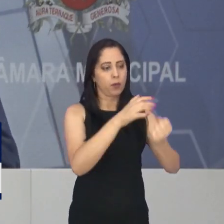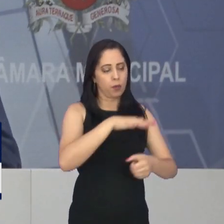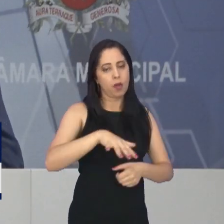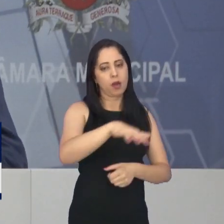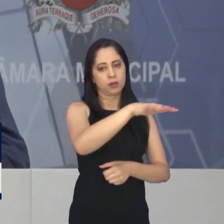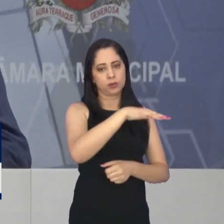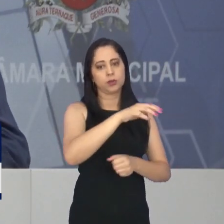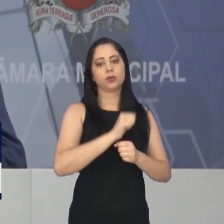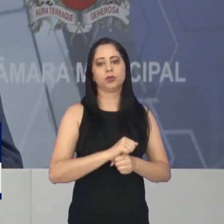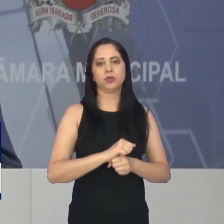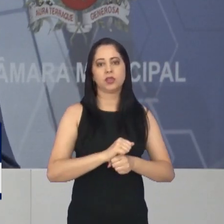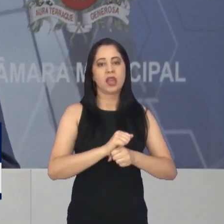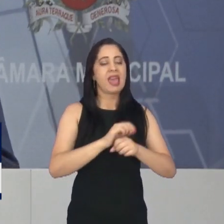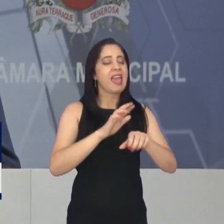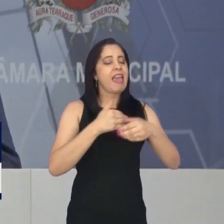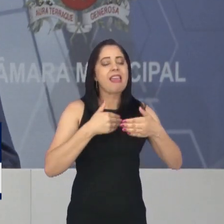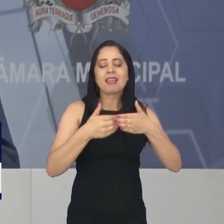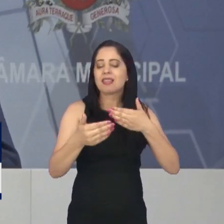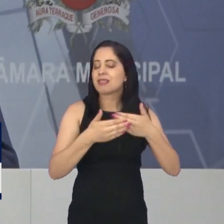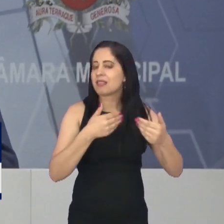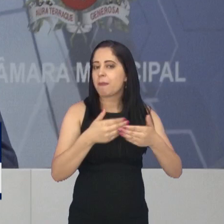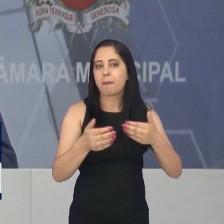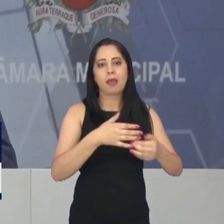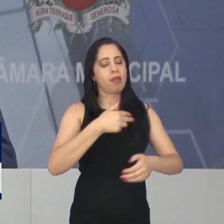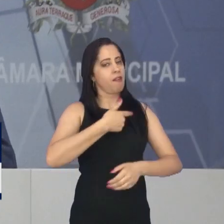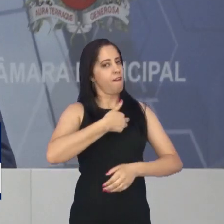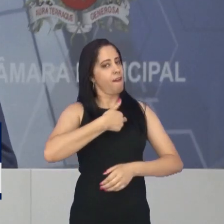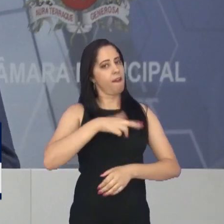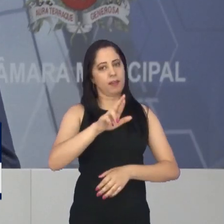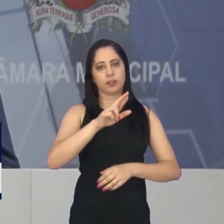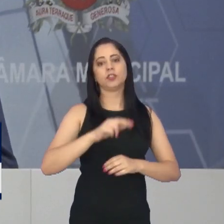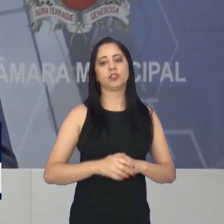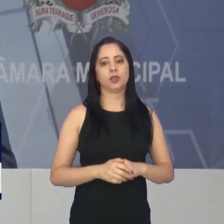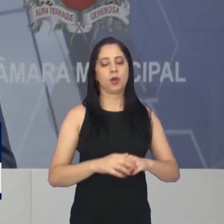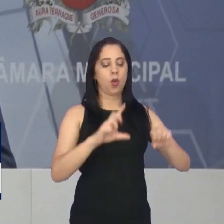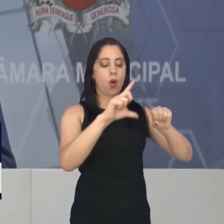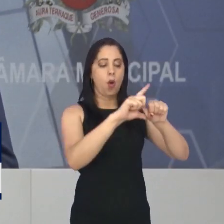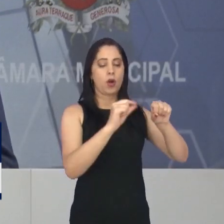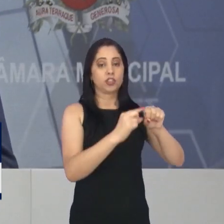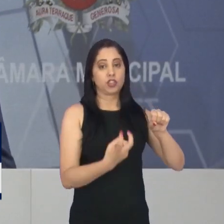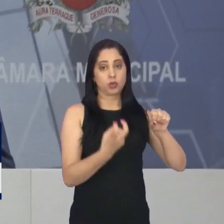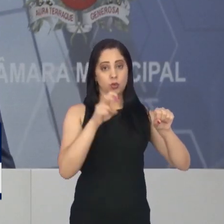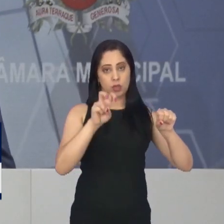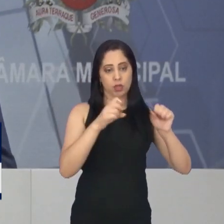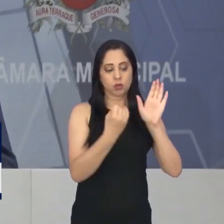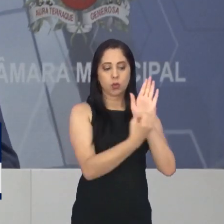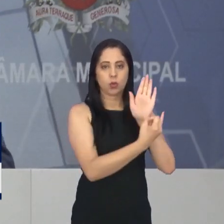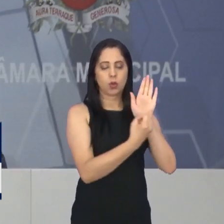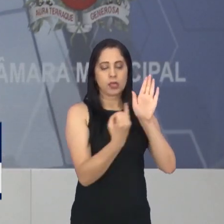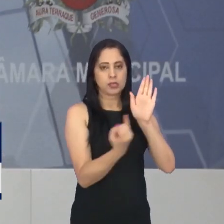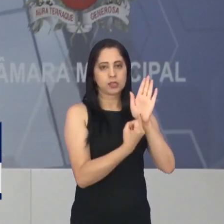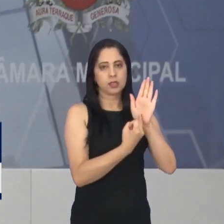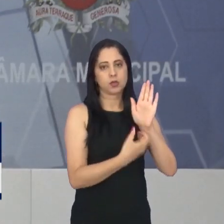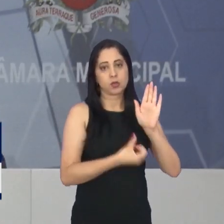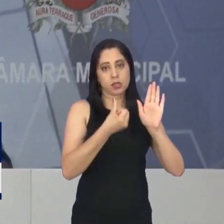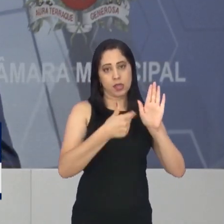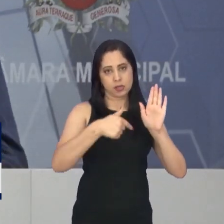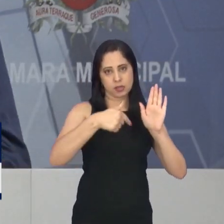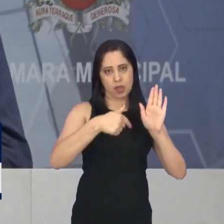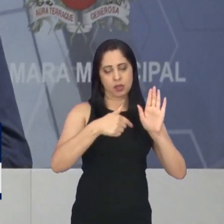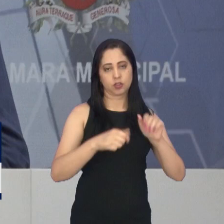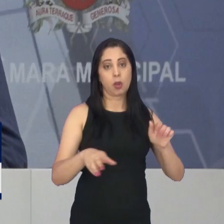sem distinção de qualquer natureza, conforme o artigo 5º, incisos 6º e 7º